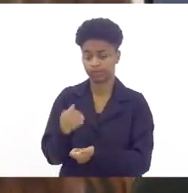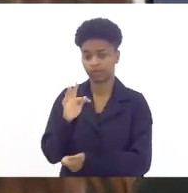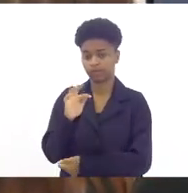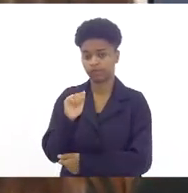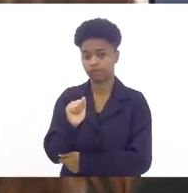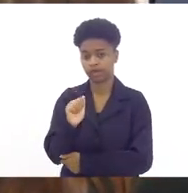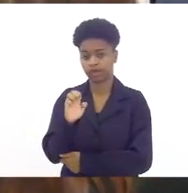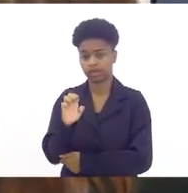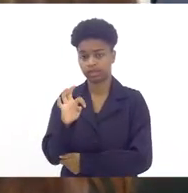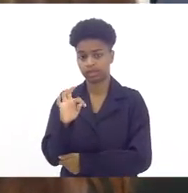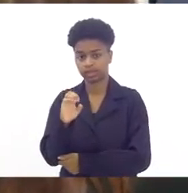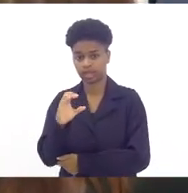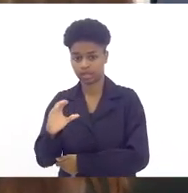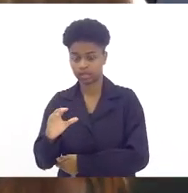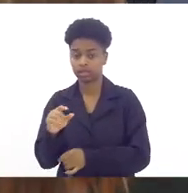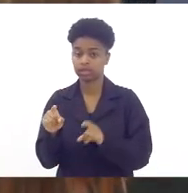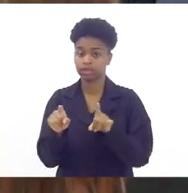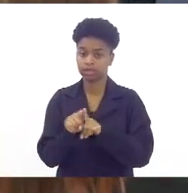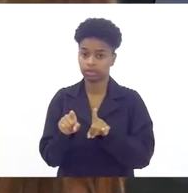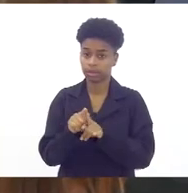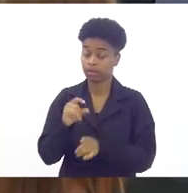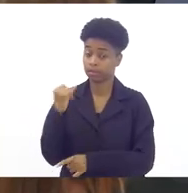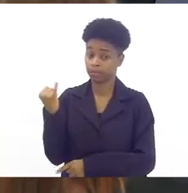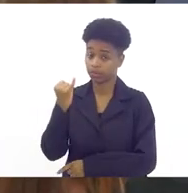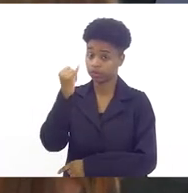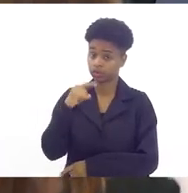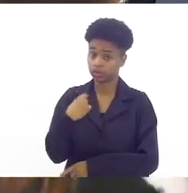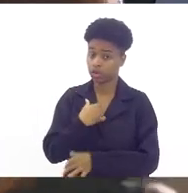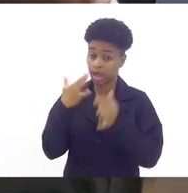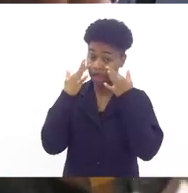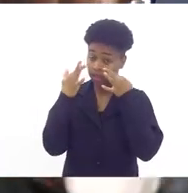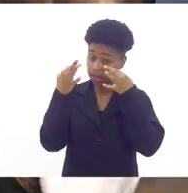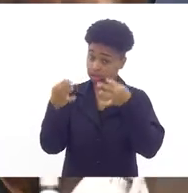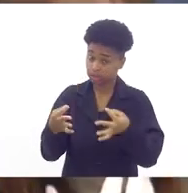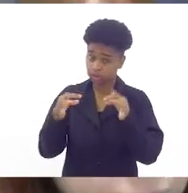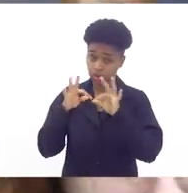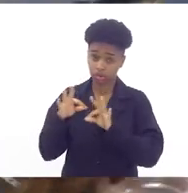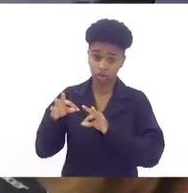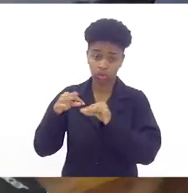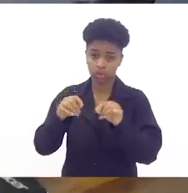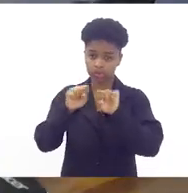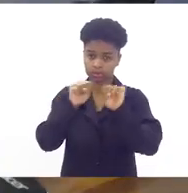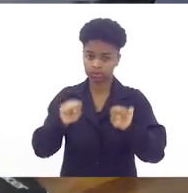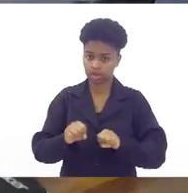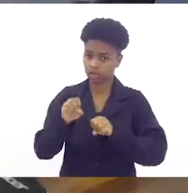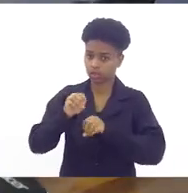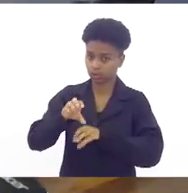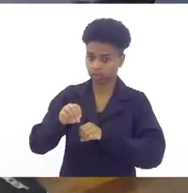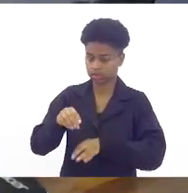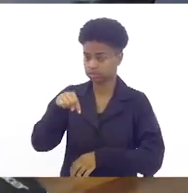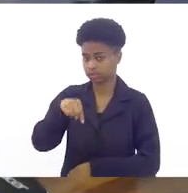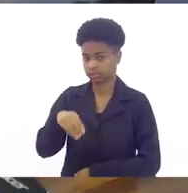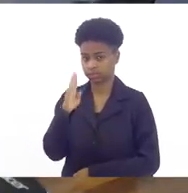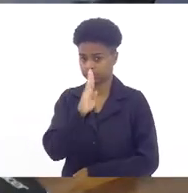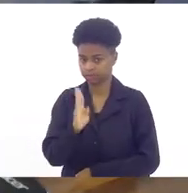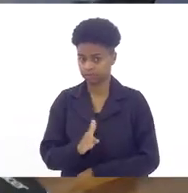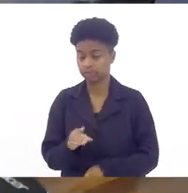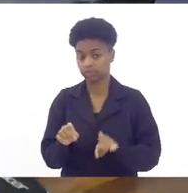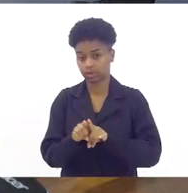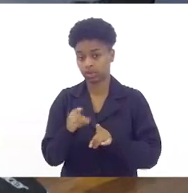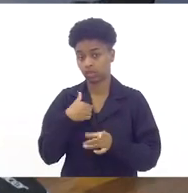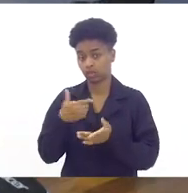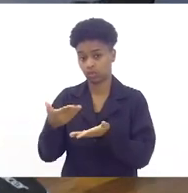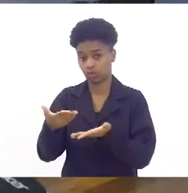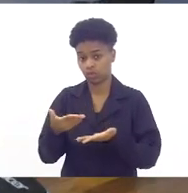quanto a importância de estar atenta todos os sistemas Educacional do país passei inclusive faz o convite